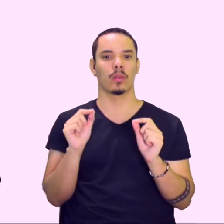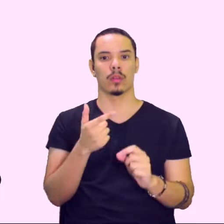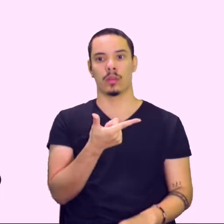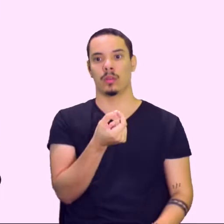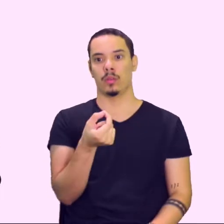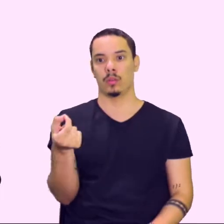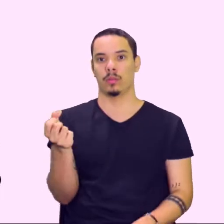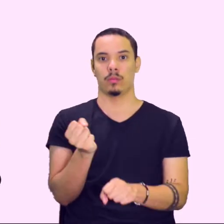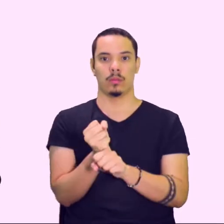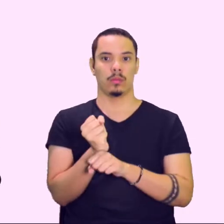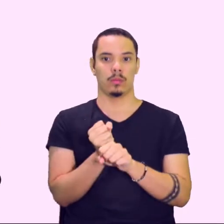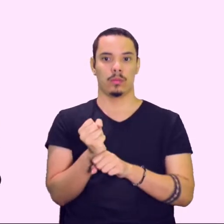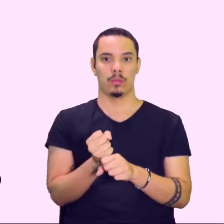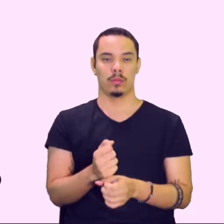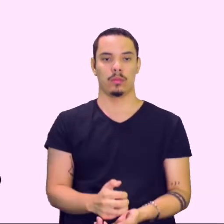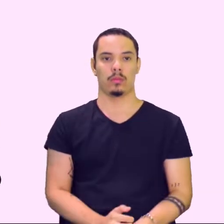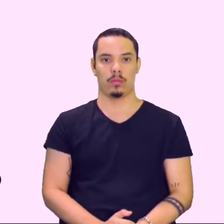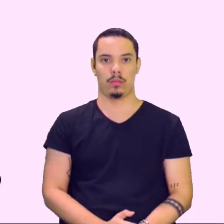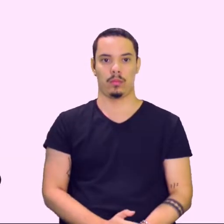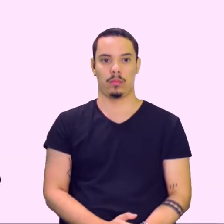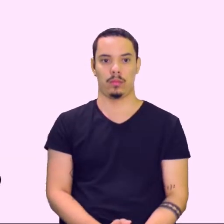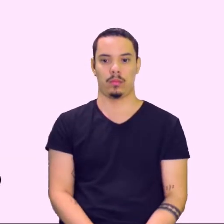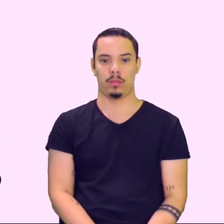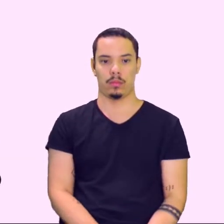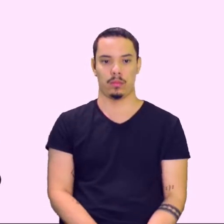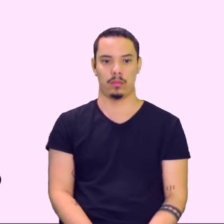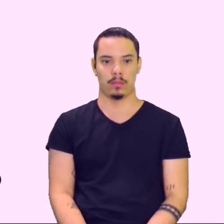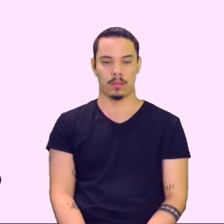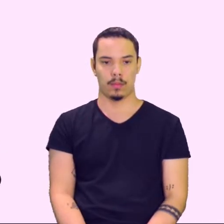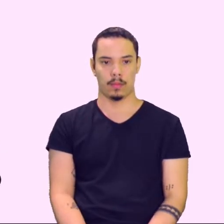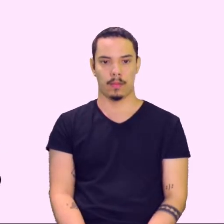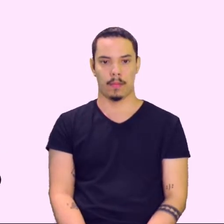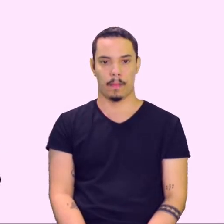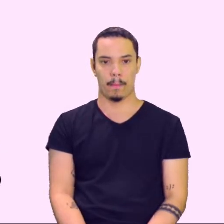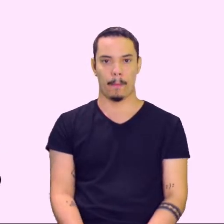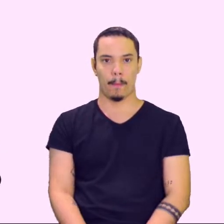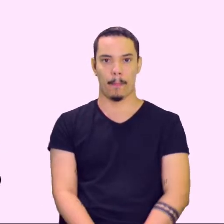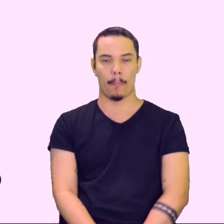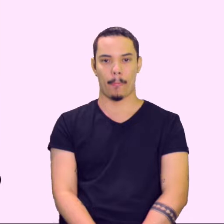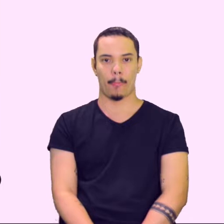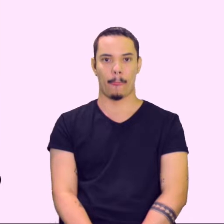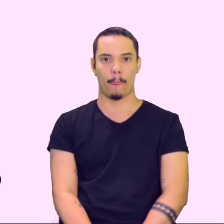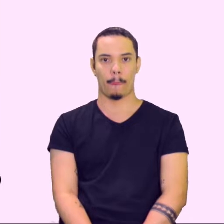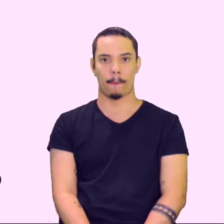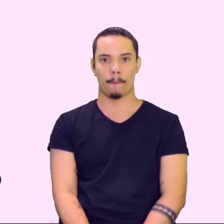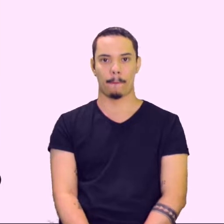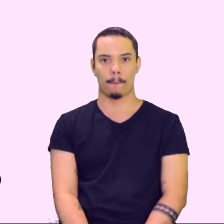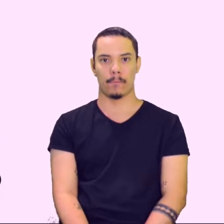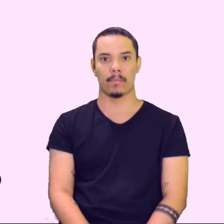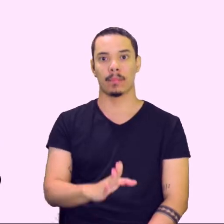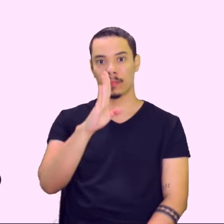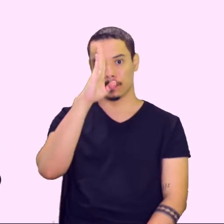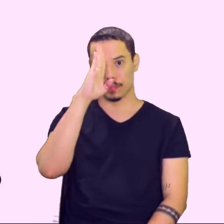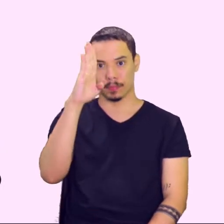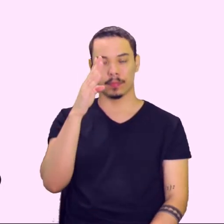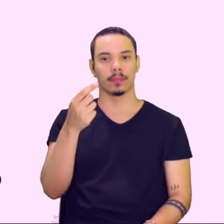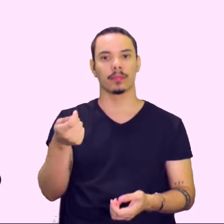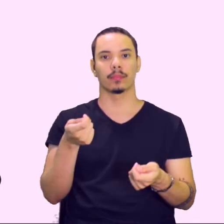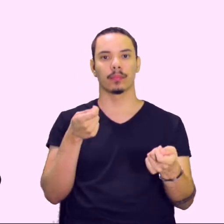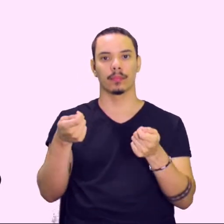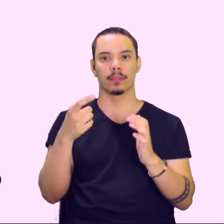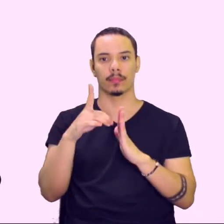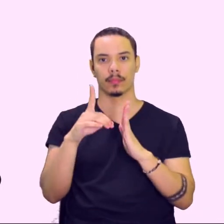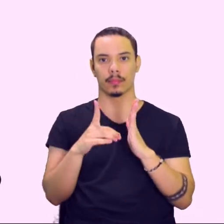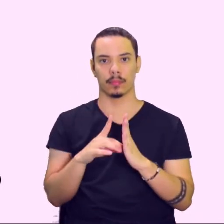essas 22 anos atrás. normativas, a questão, assim, principalmente questão do controle do meio ambiente, lá na década de 80, lá na